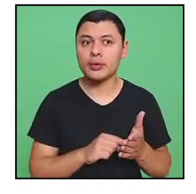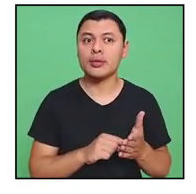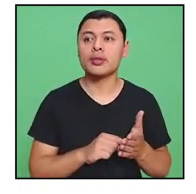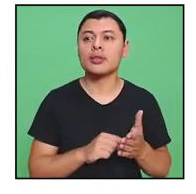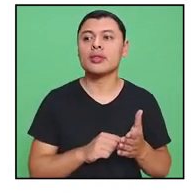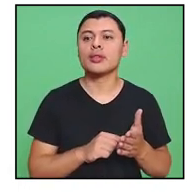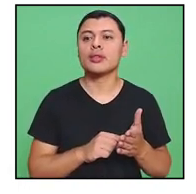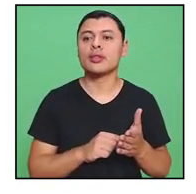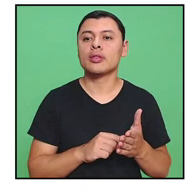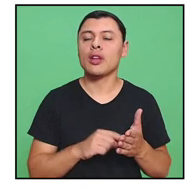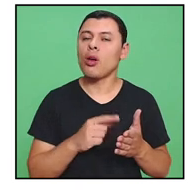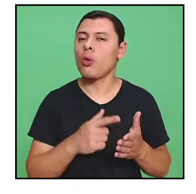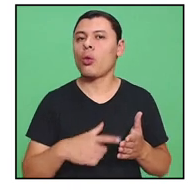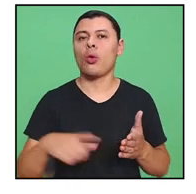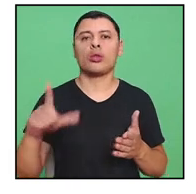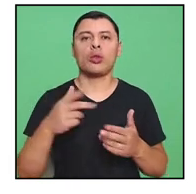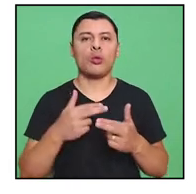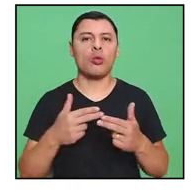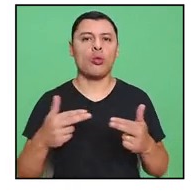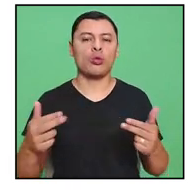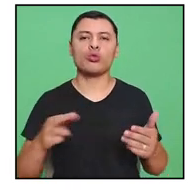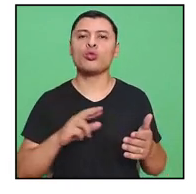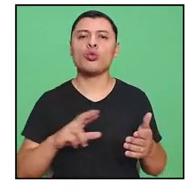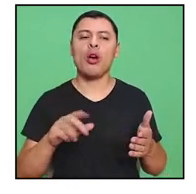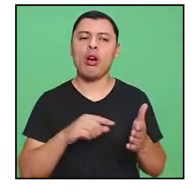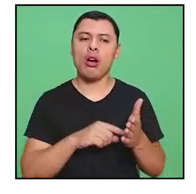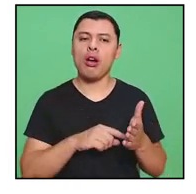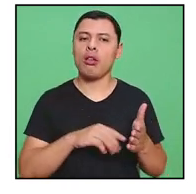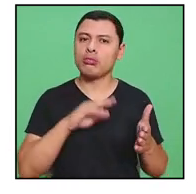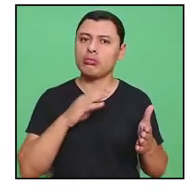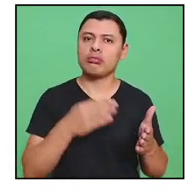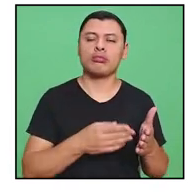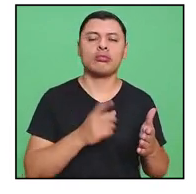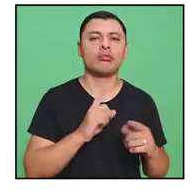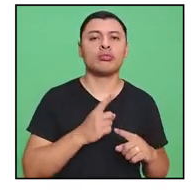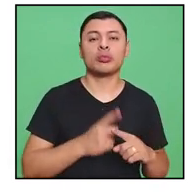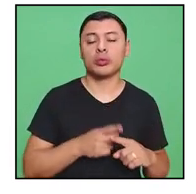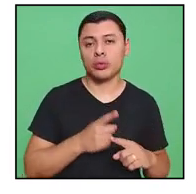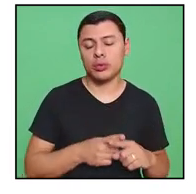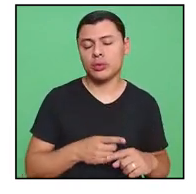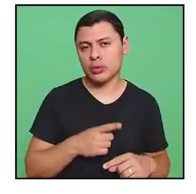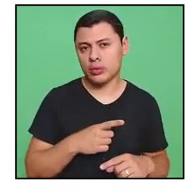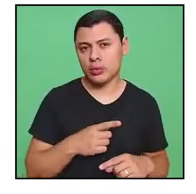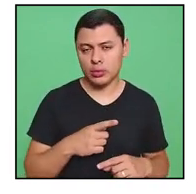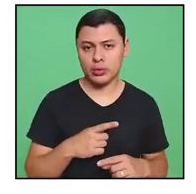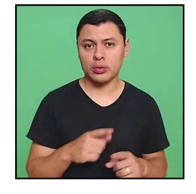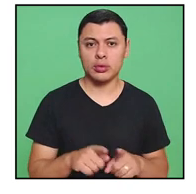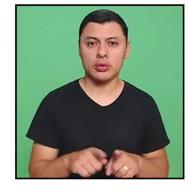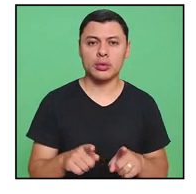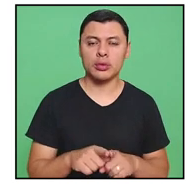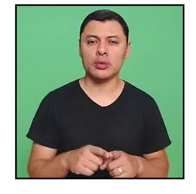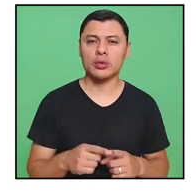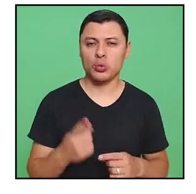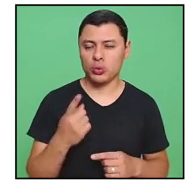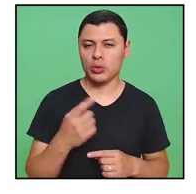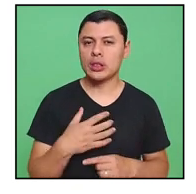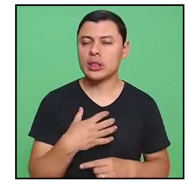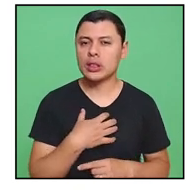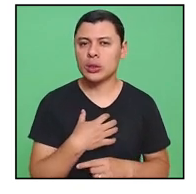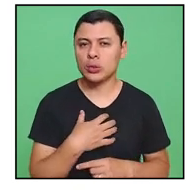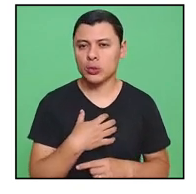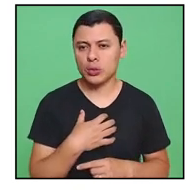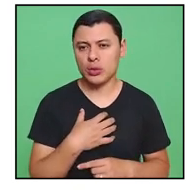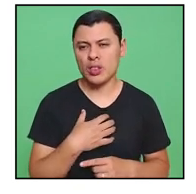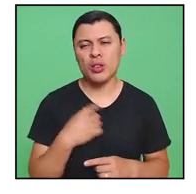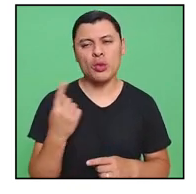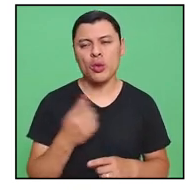seja outra coisa, sabe? Não necessariamente aquilo, porque acho que tem uma coisa também muito sintomática, porque a gente está muito acostumado a,